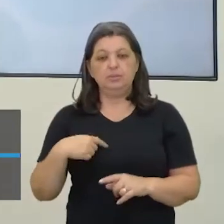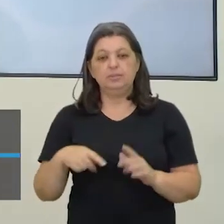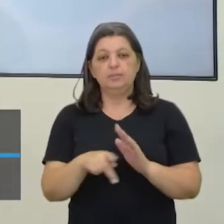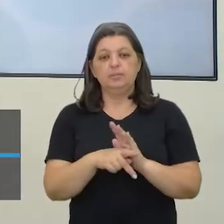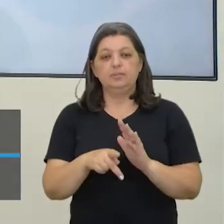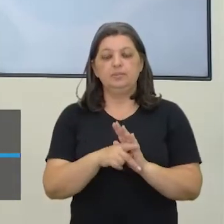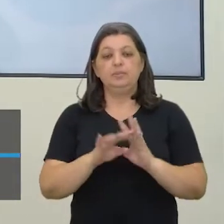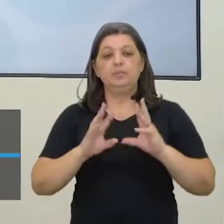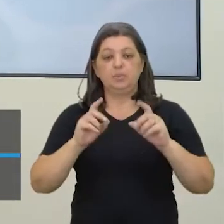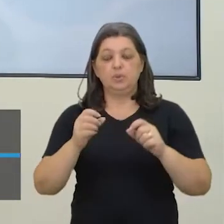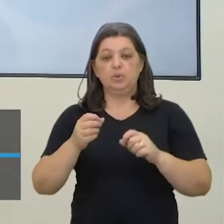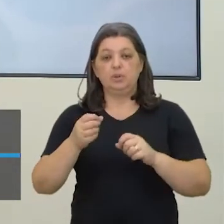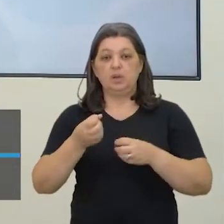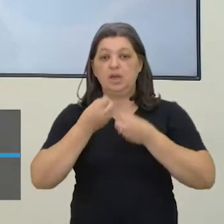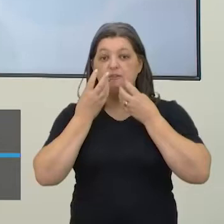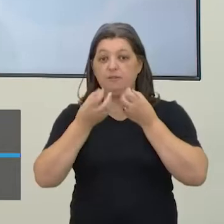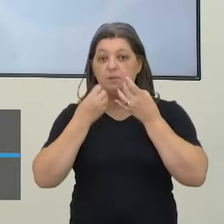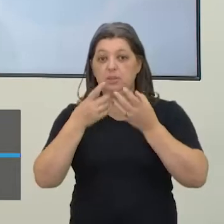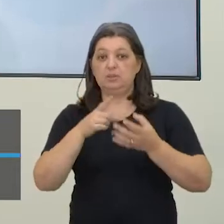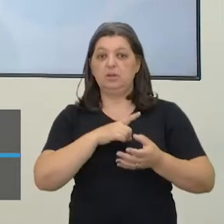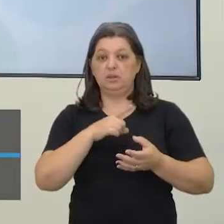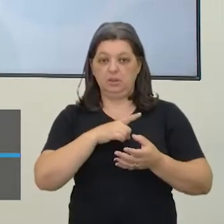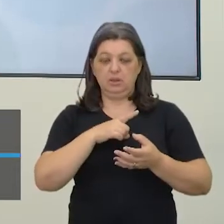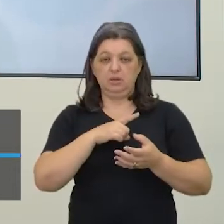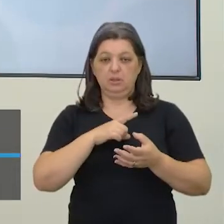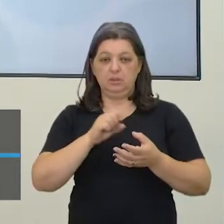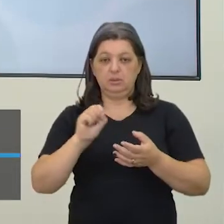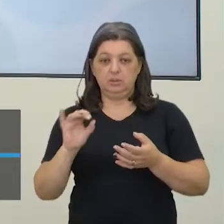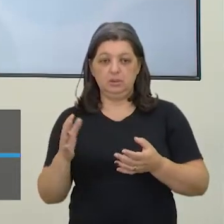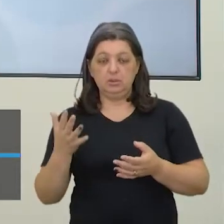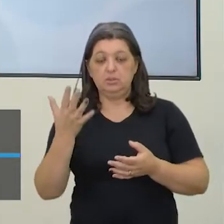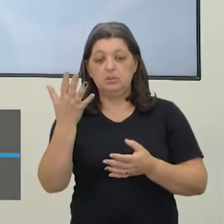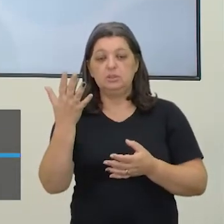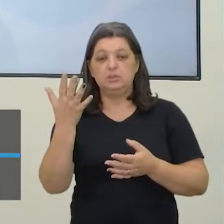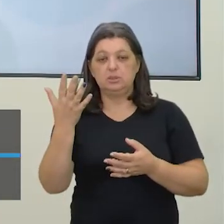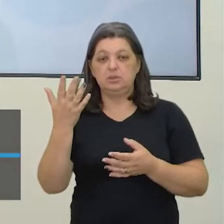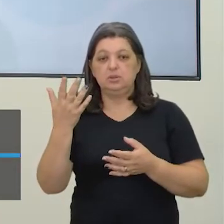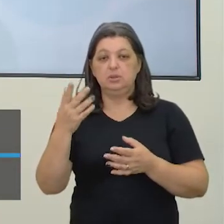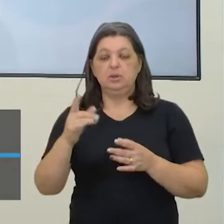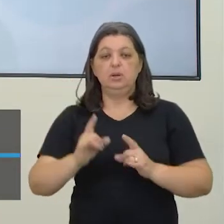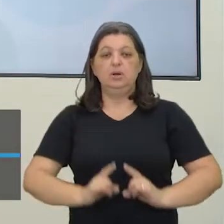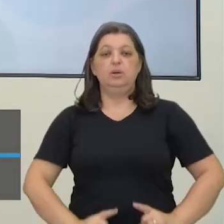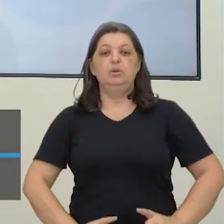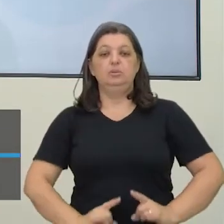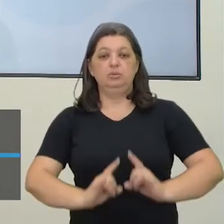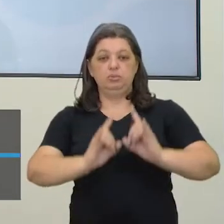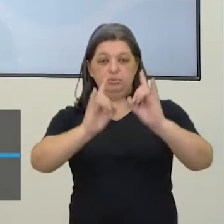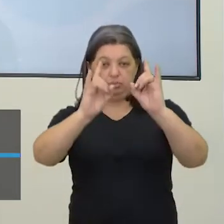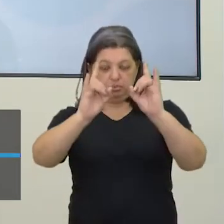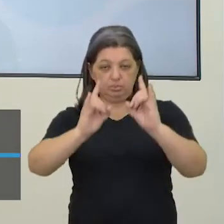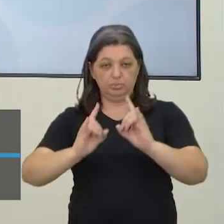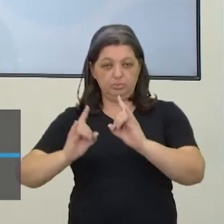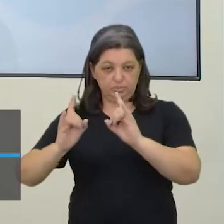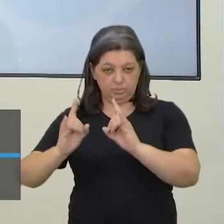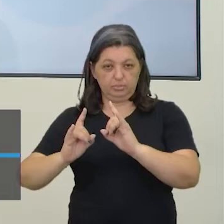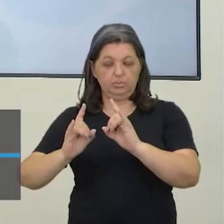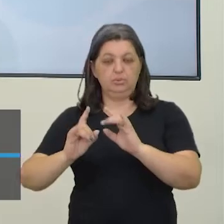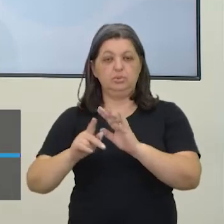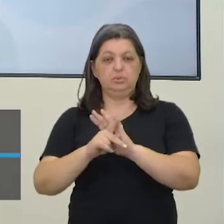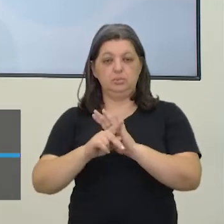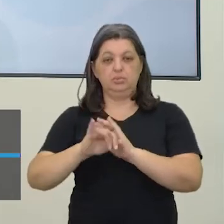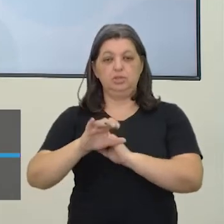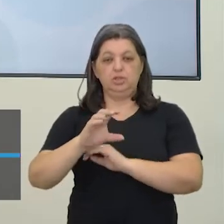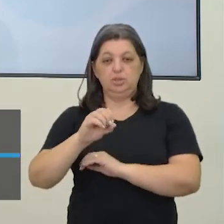toda a informação que eu tenho hoje sobre o acidente, o incêndio nos edifícios Joelma e Andraus, são através de